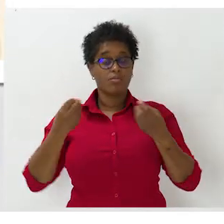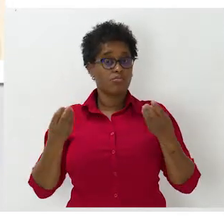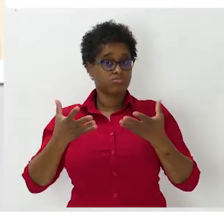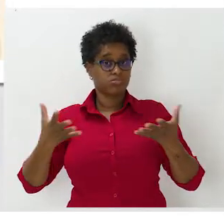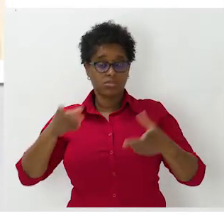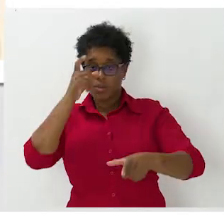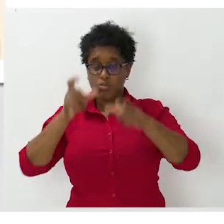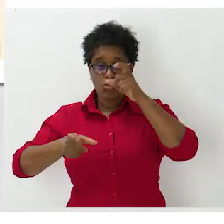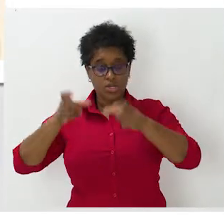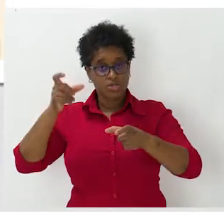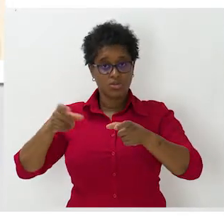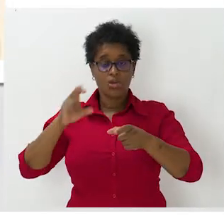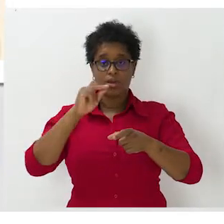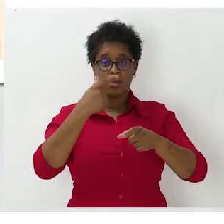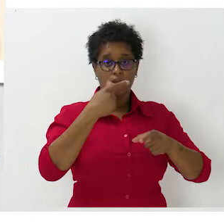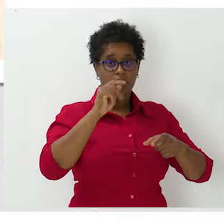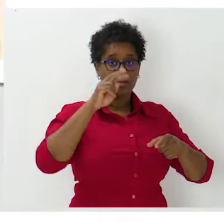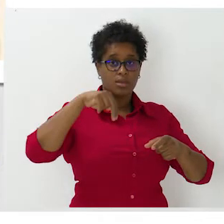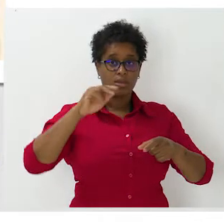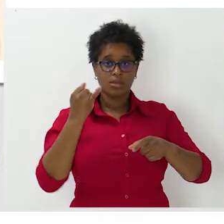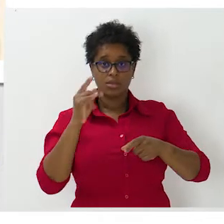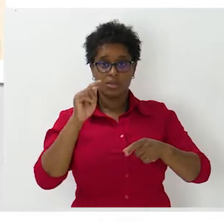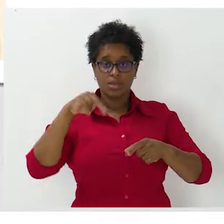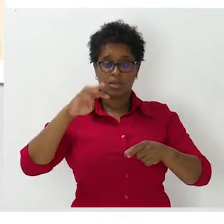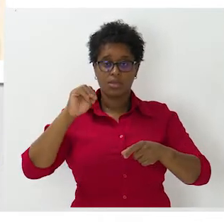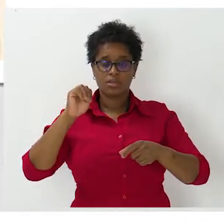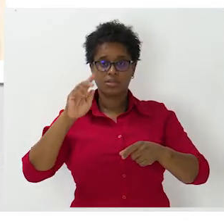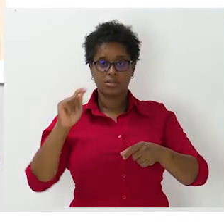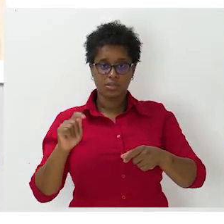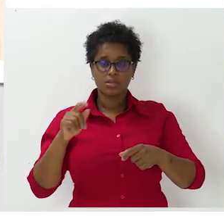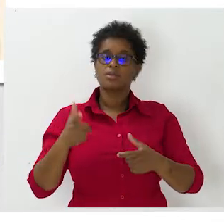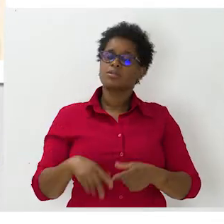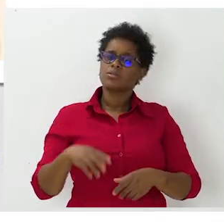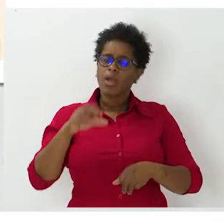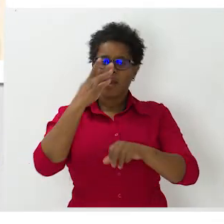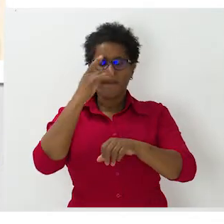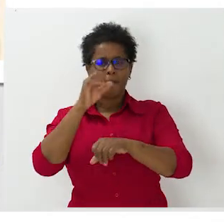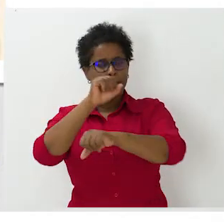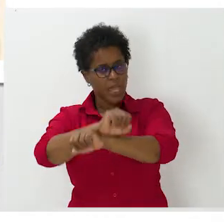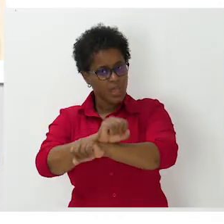da população ateniense. Eram prisioneiros de guerra,